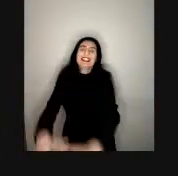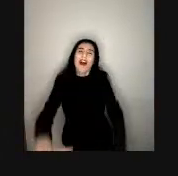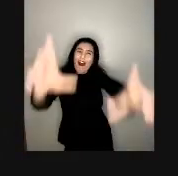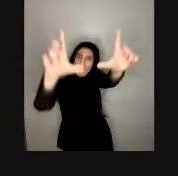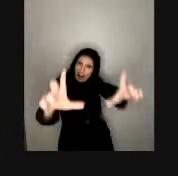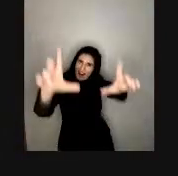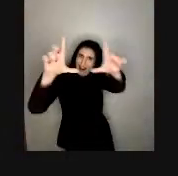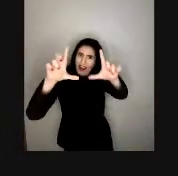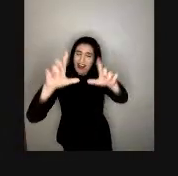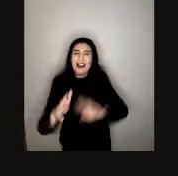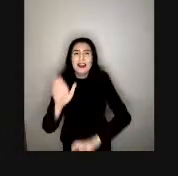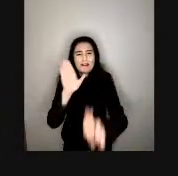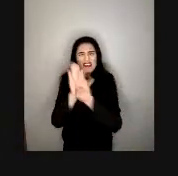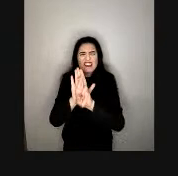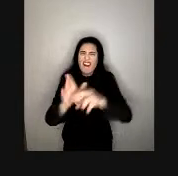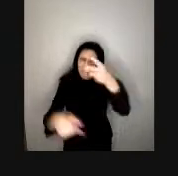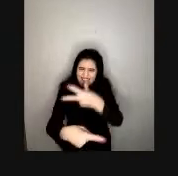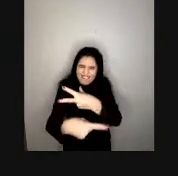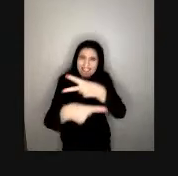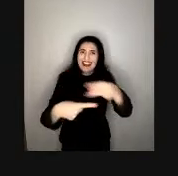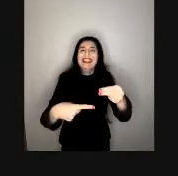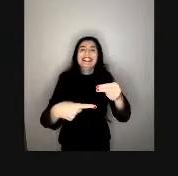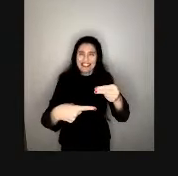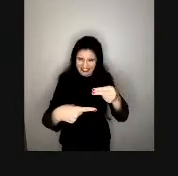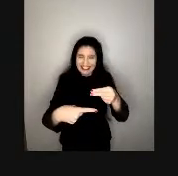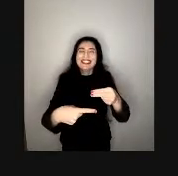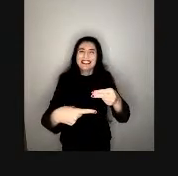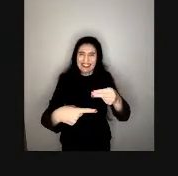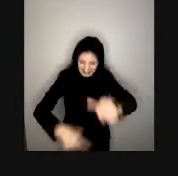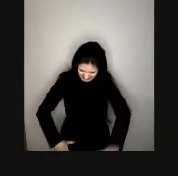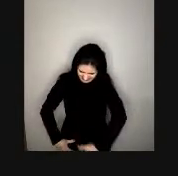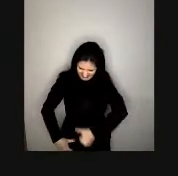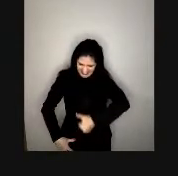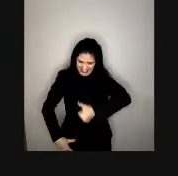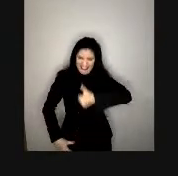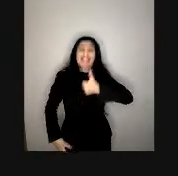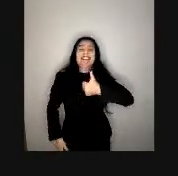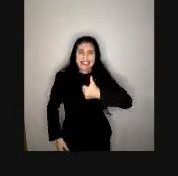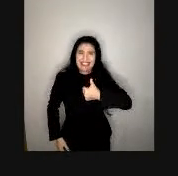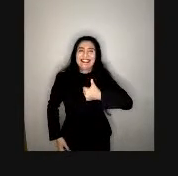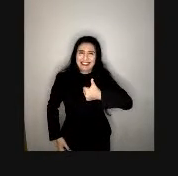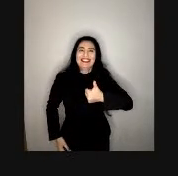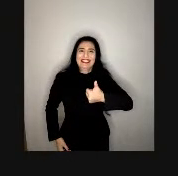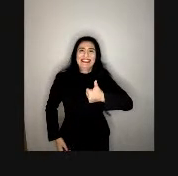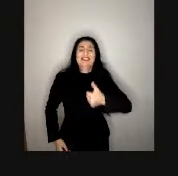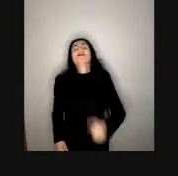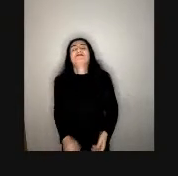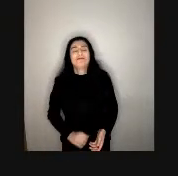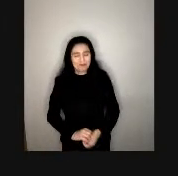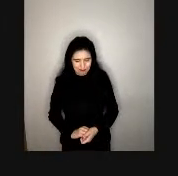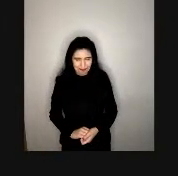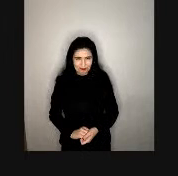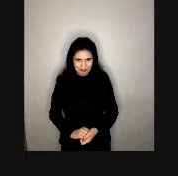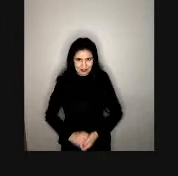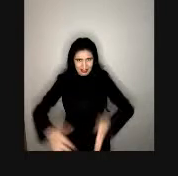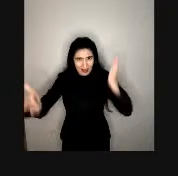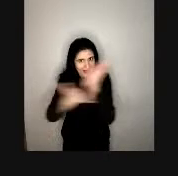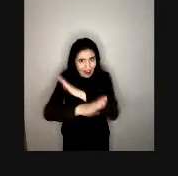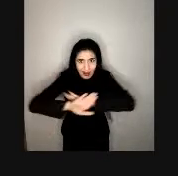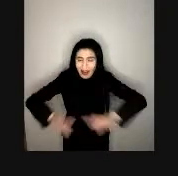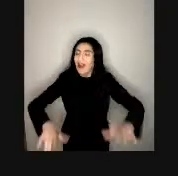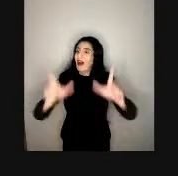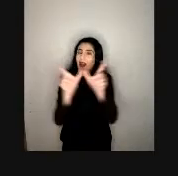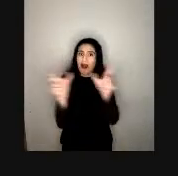simboliza, então, a vitória e a autoestima recuperada. E a gente encerra com essa frase